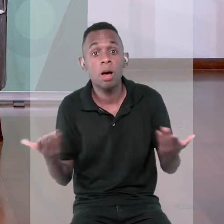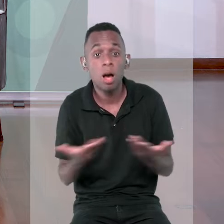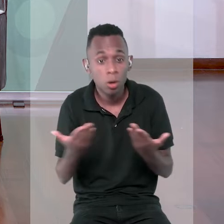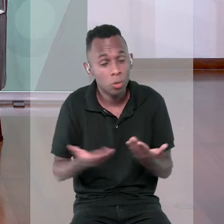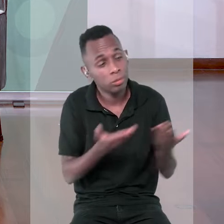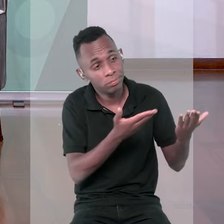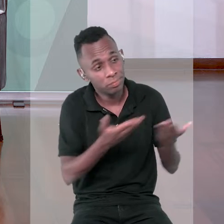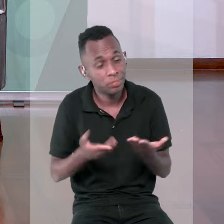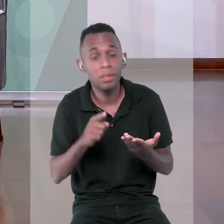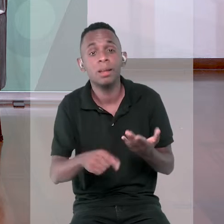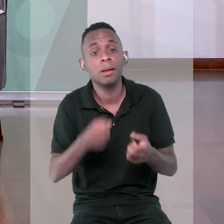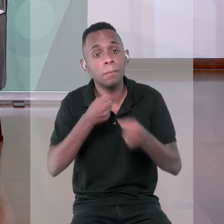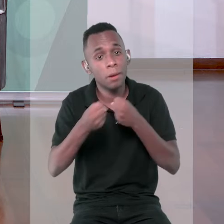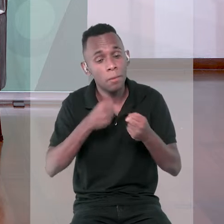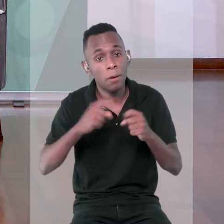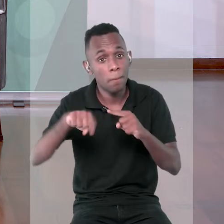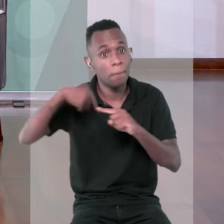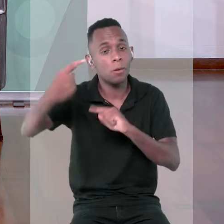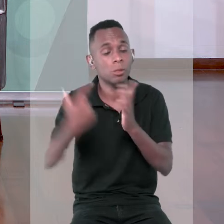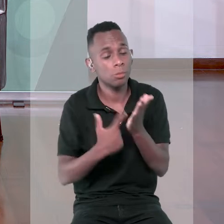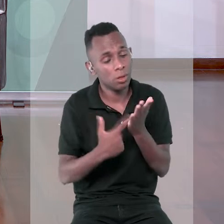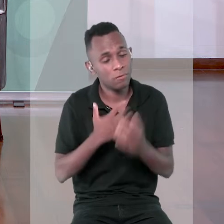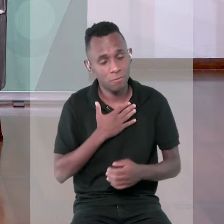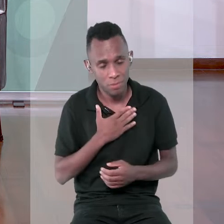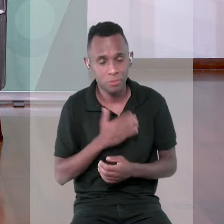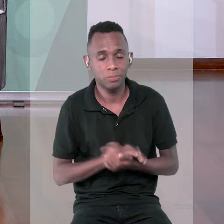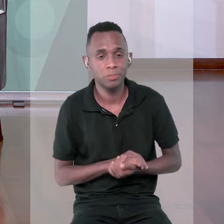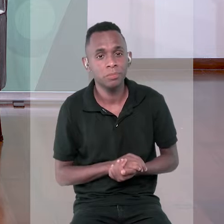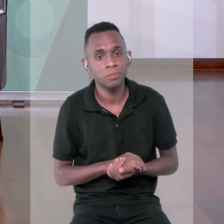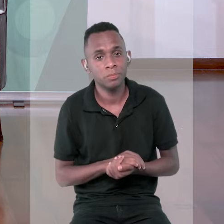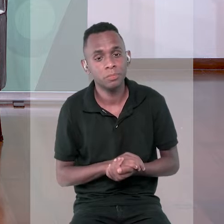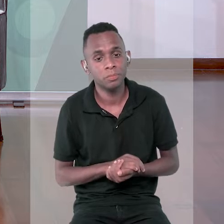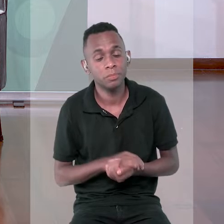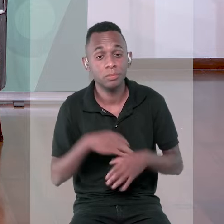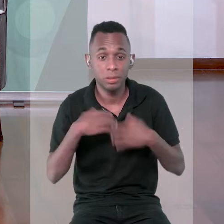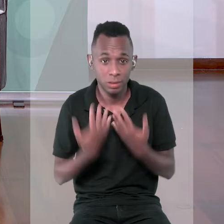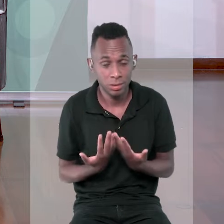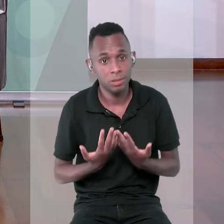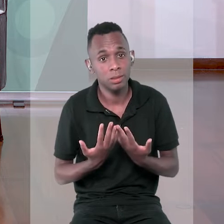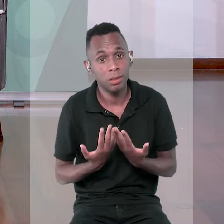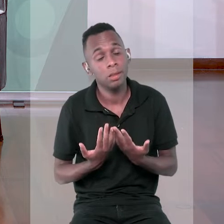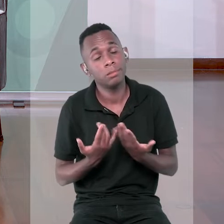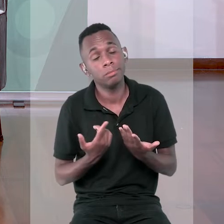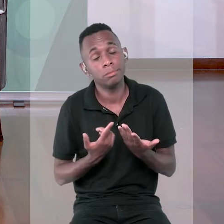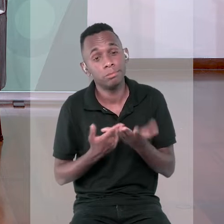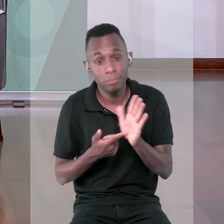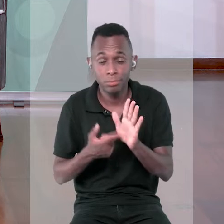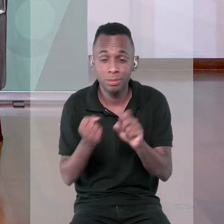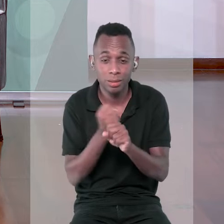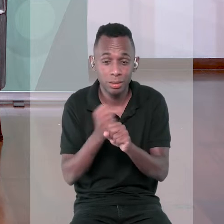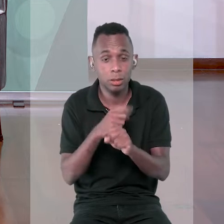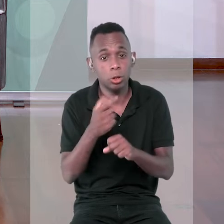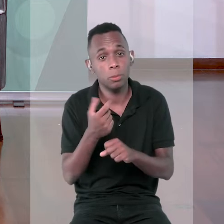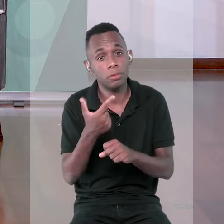Isabelle é uma das entrevistadas do meu próximo livro, que era para ser lançado esse ano, mas